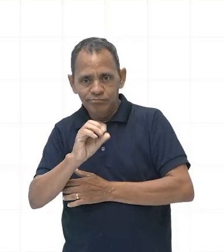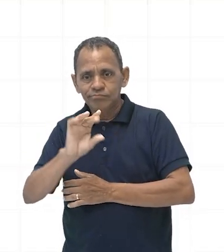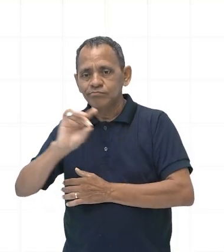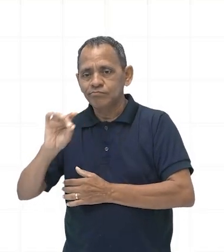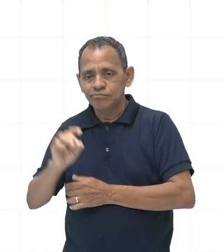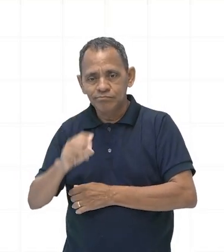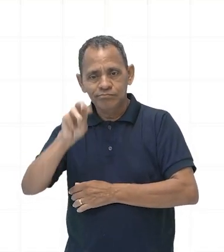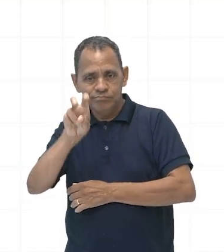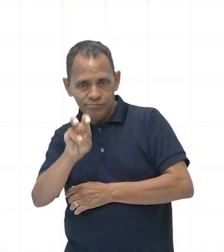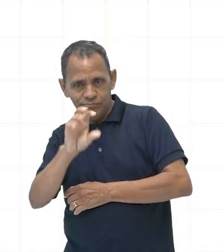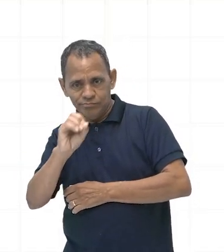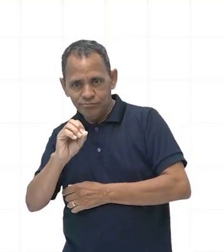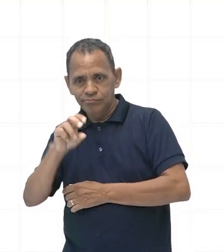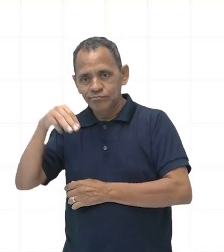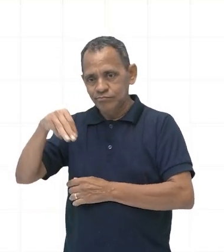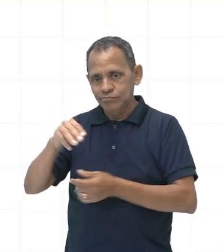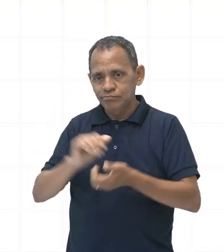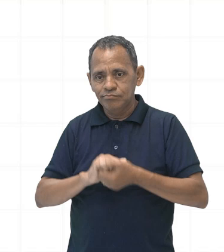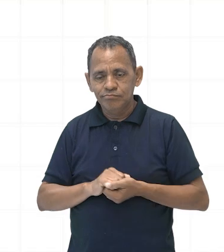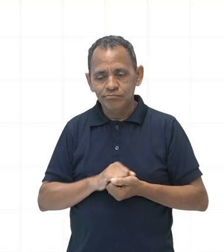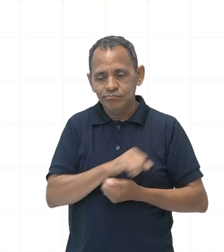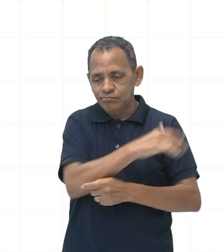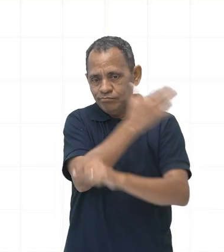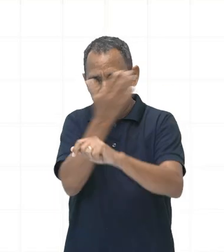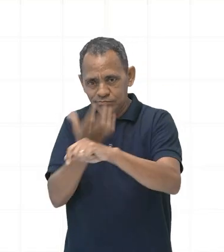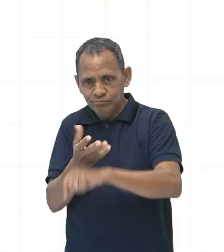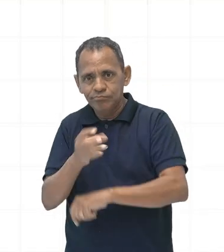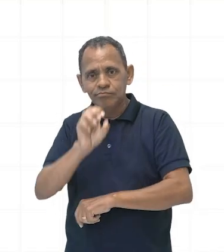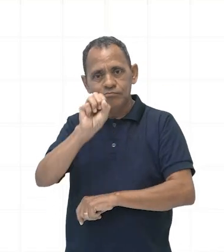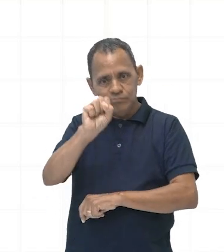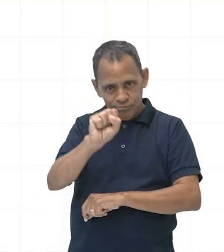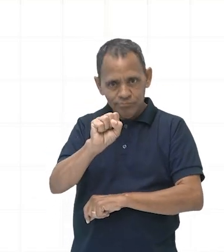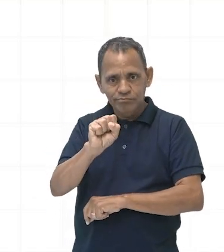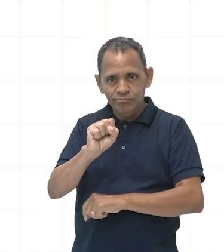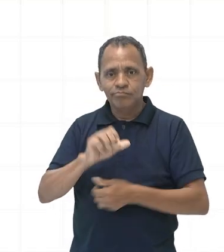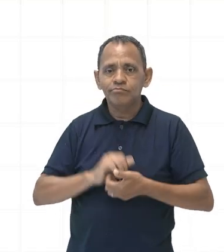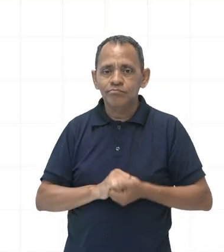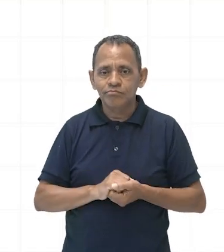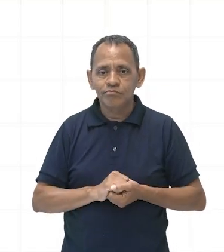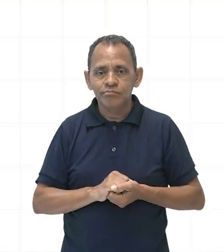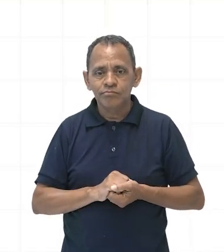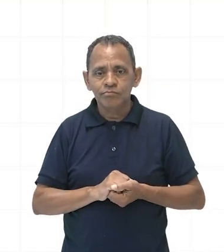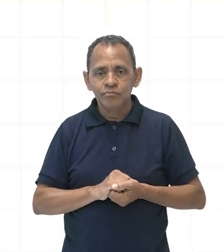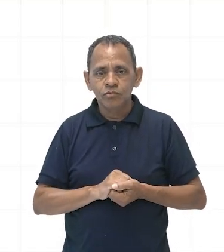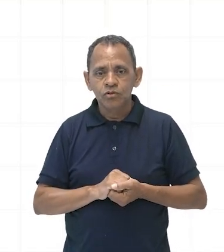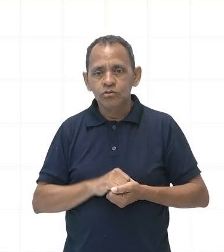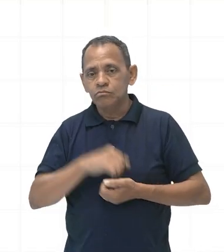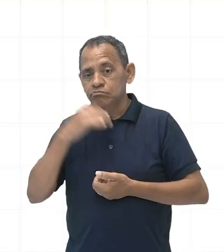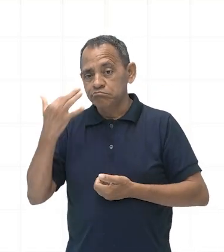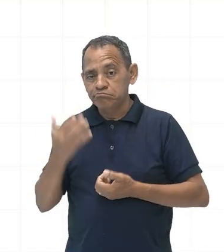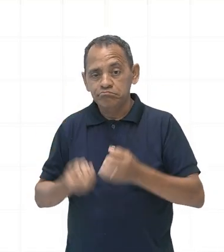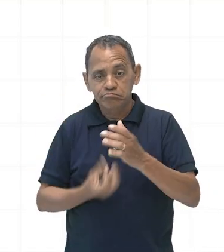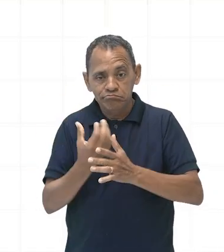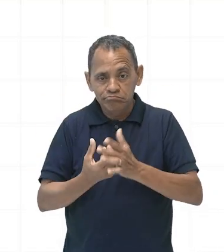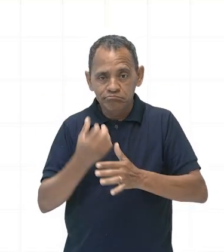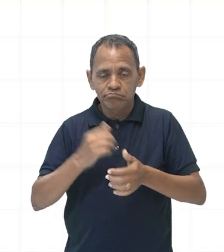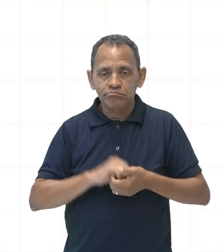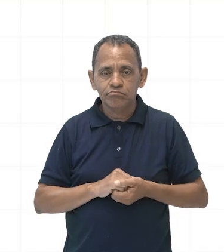Em uma jornada de 8 horas, nas mesmas condições, quantos bolos são produzidos? Então, vamos